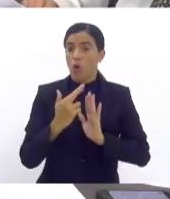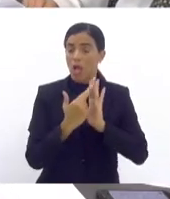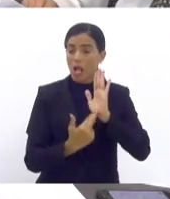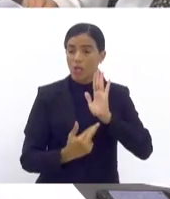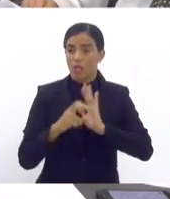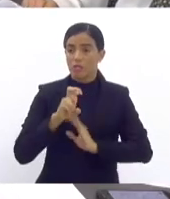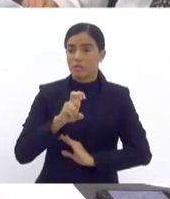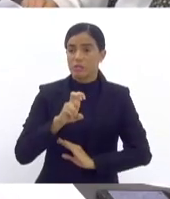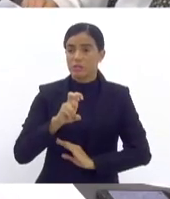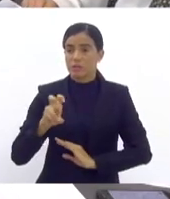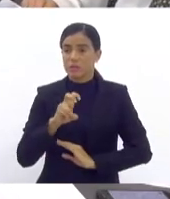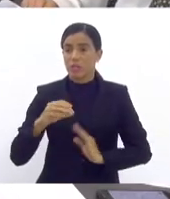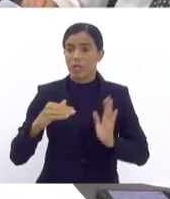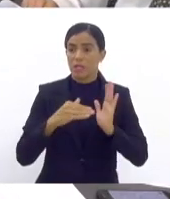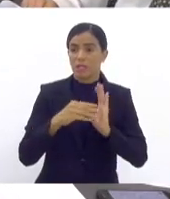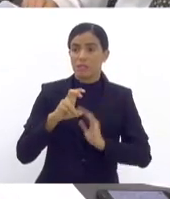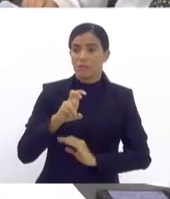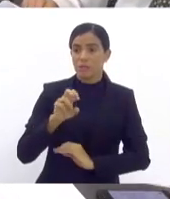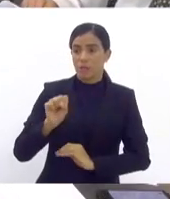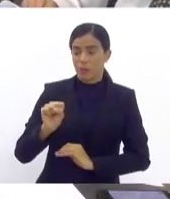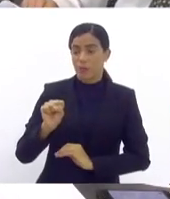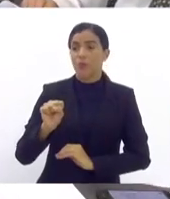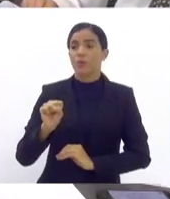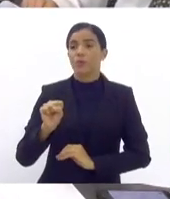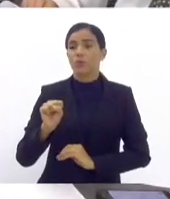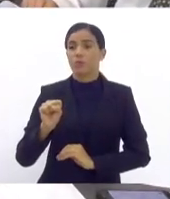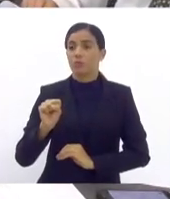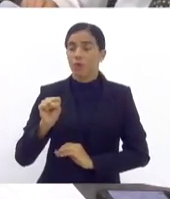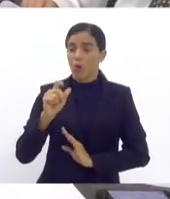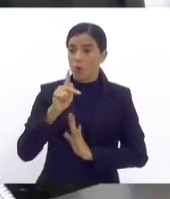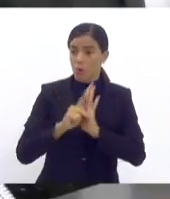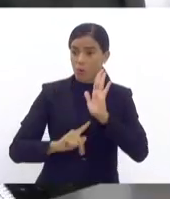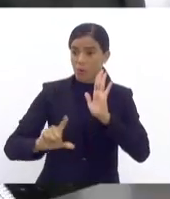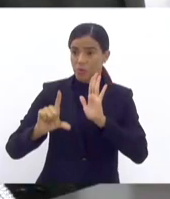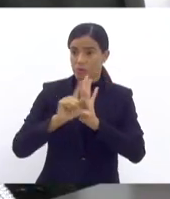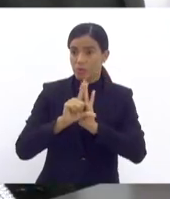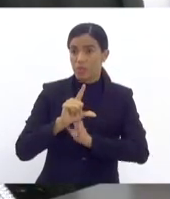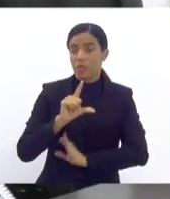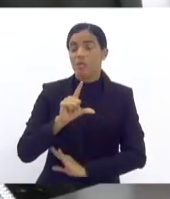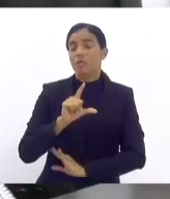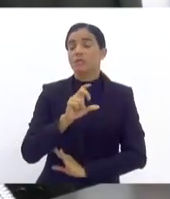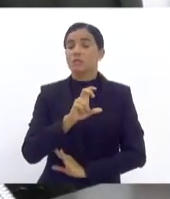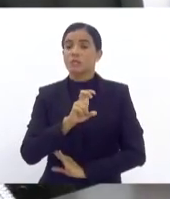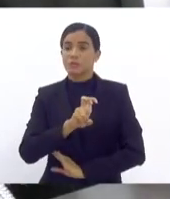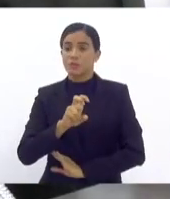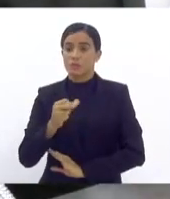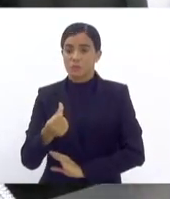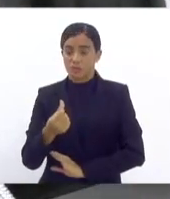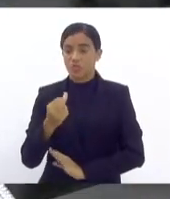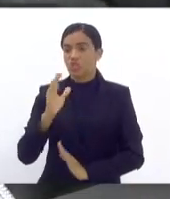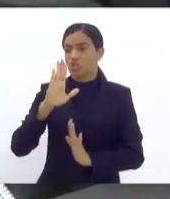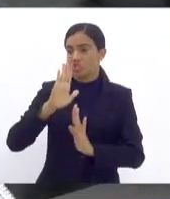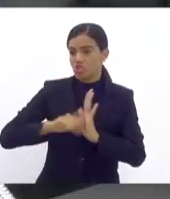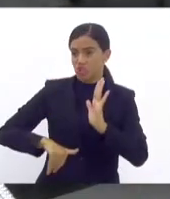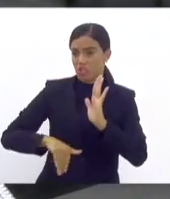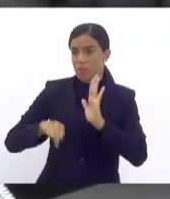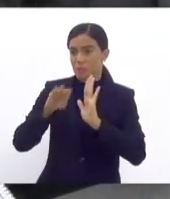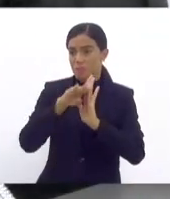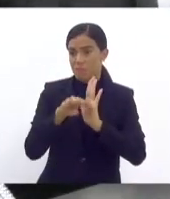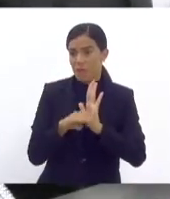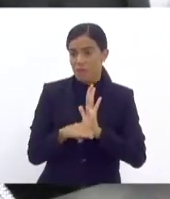ao 58, com o projeto 56, que é o 228 de 2015, retirado de pauta nesse